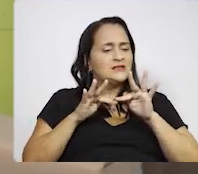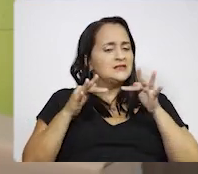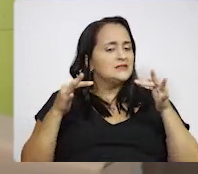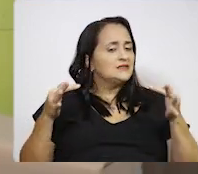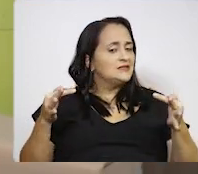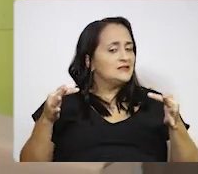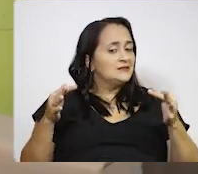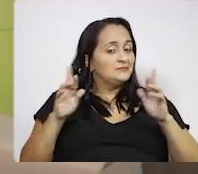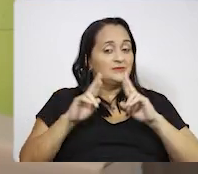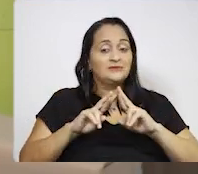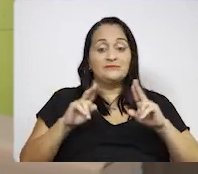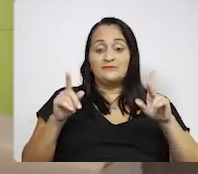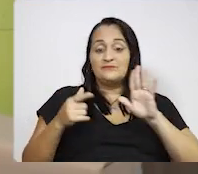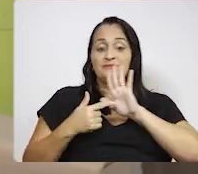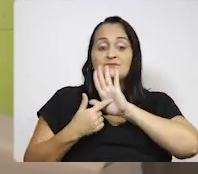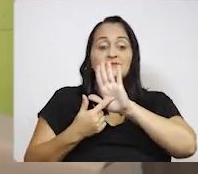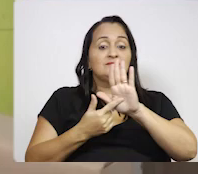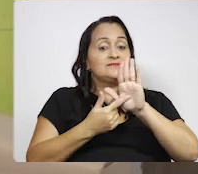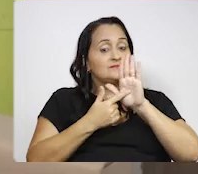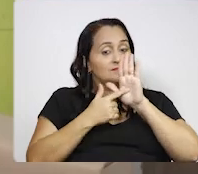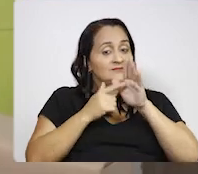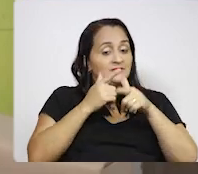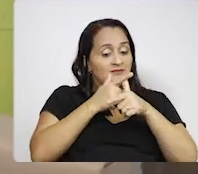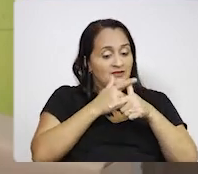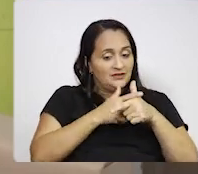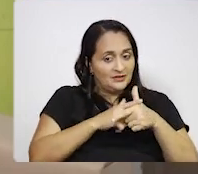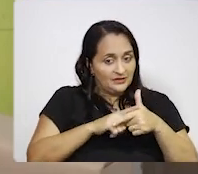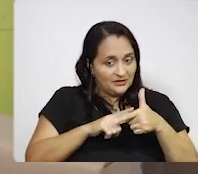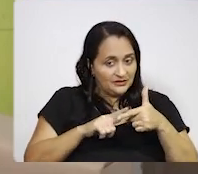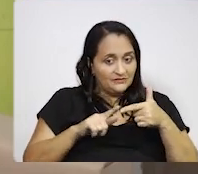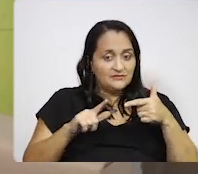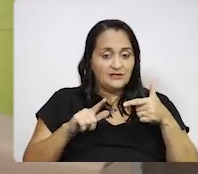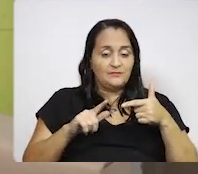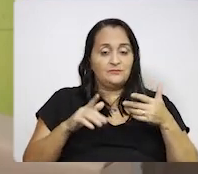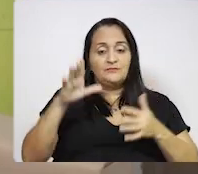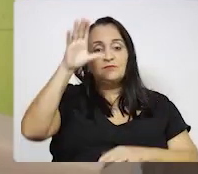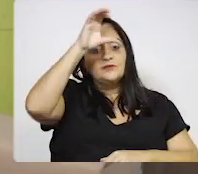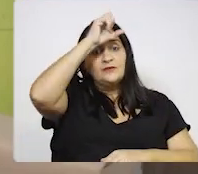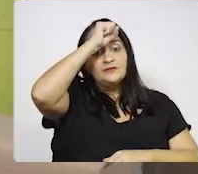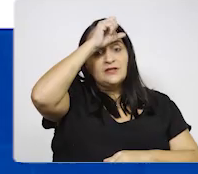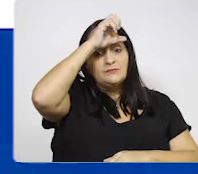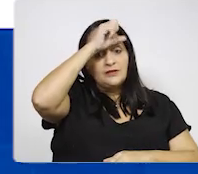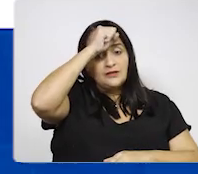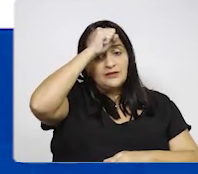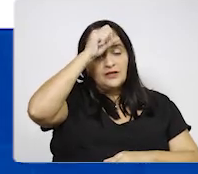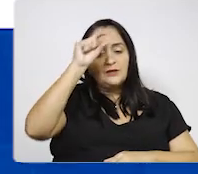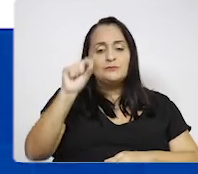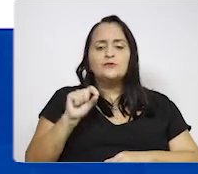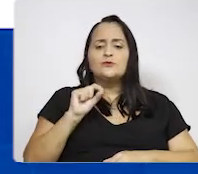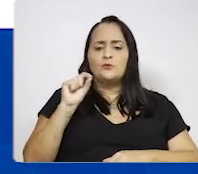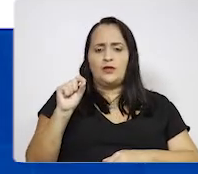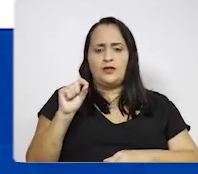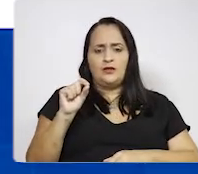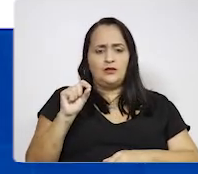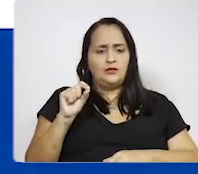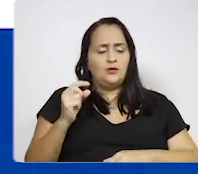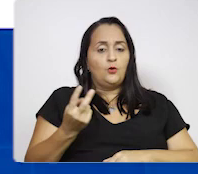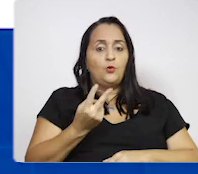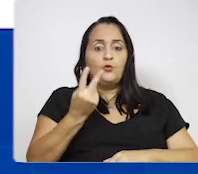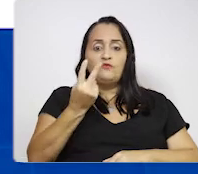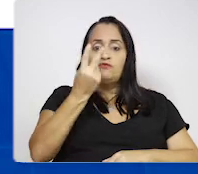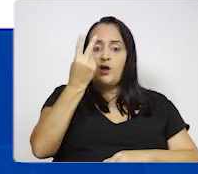representar a divisão. Nós aprendemos e vamos revisar hoje que o mesmo valor pode